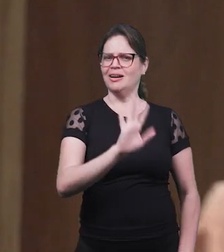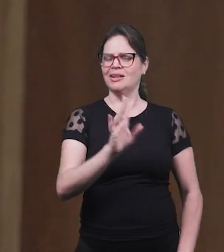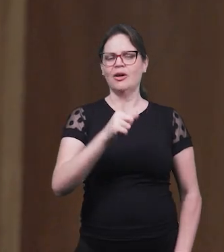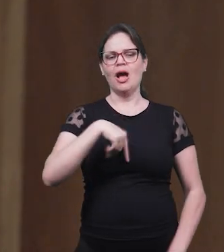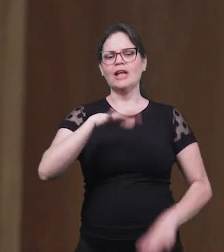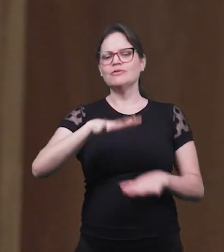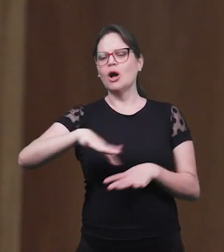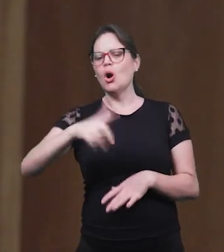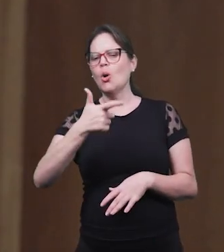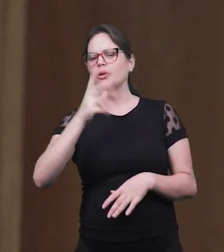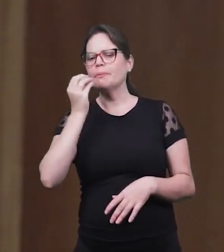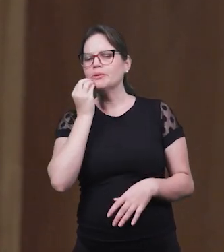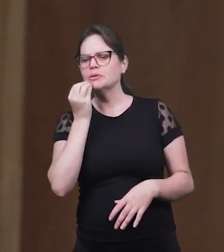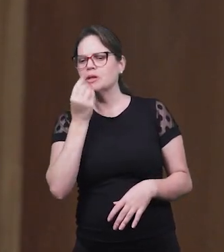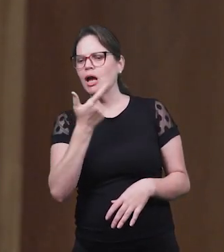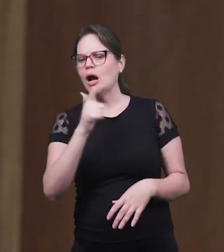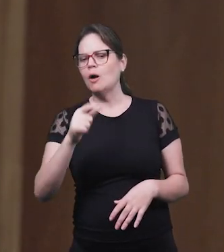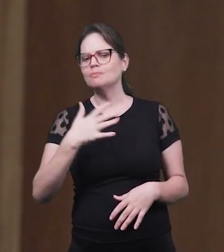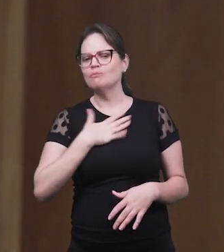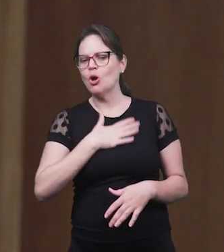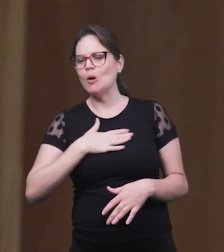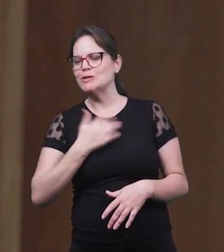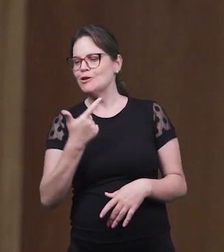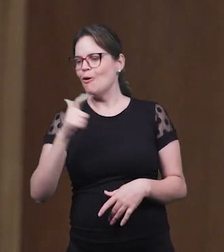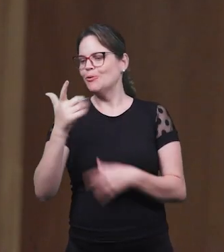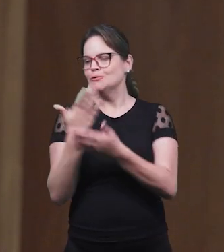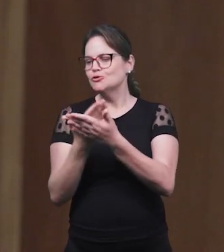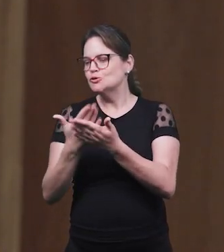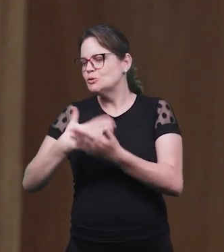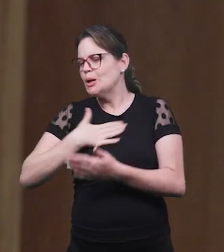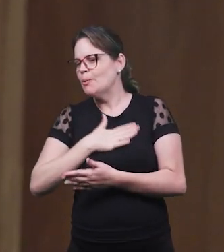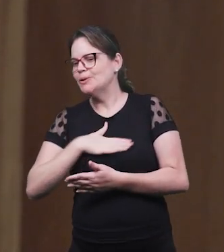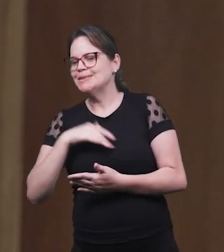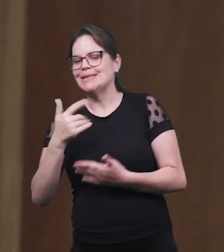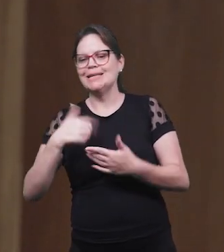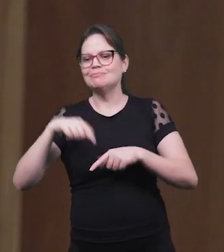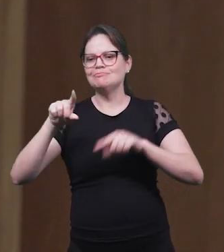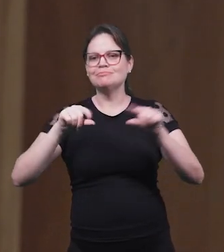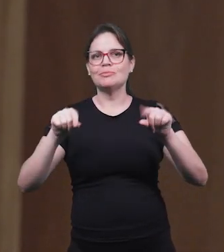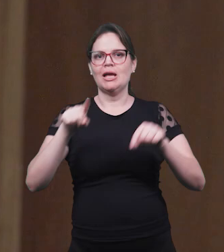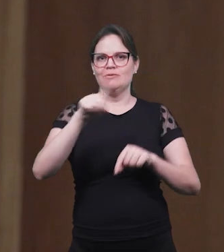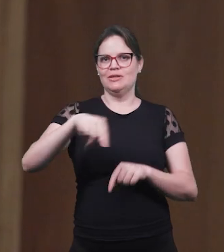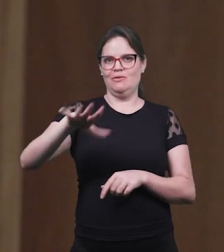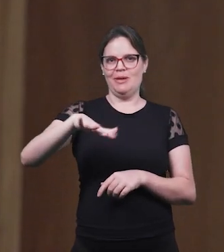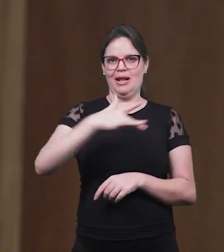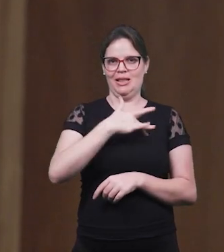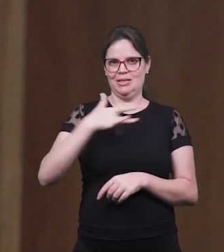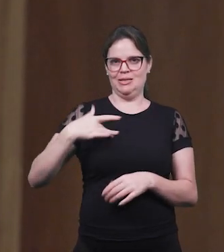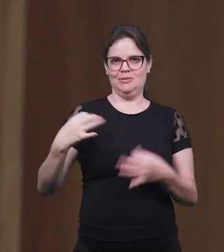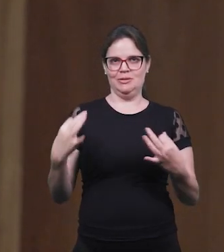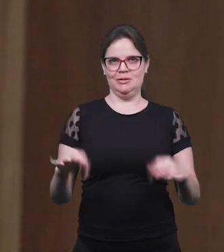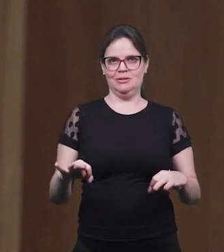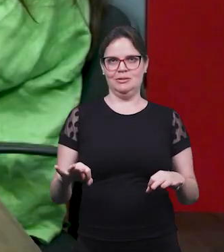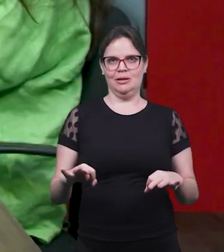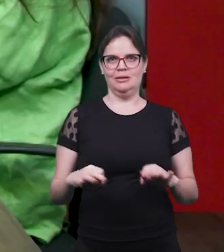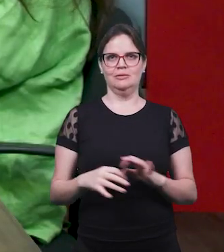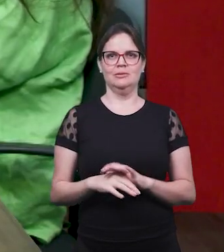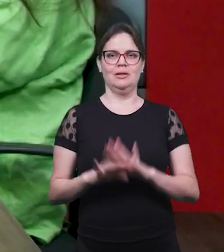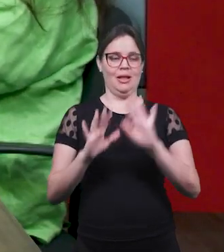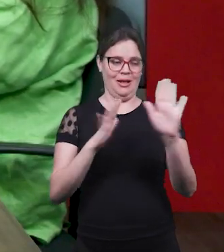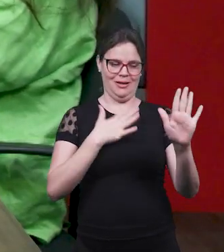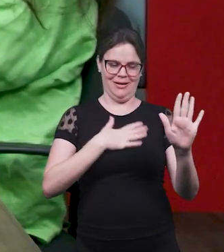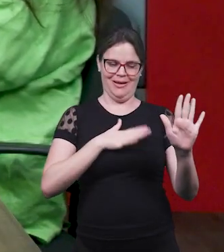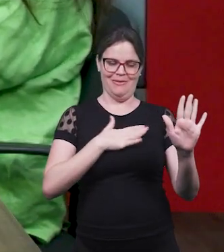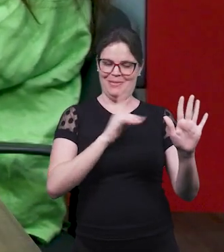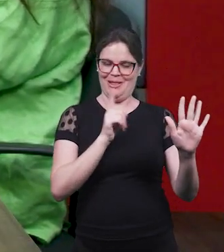descobre outras oportunidades, outros estudos que nos encantam. E aí você foi para a área da saúde. Não, aí